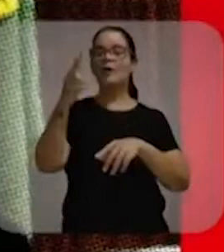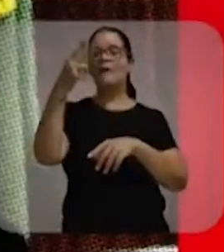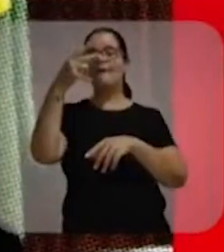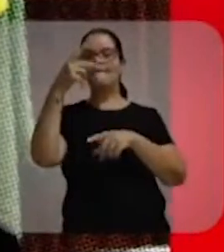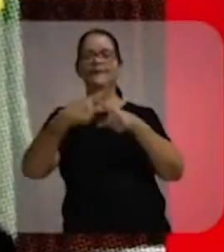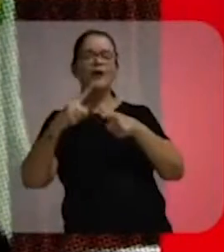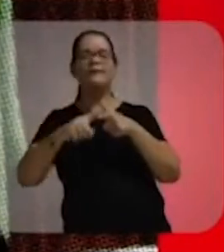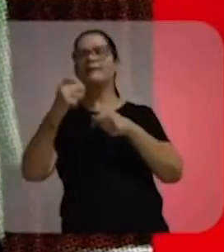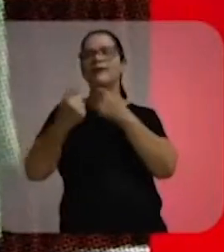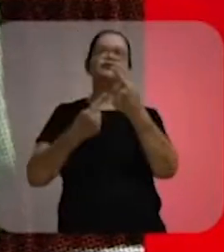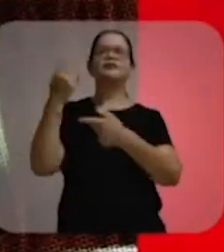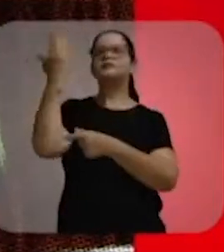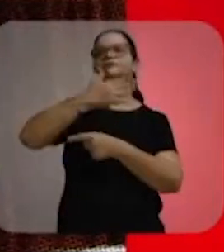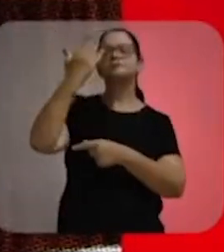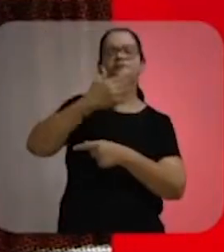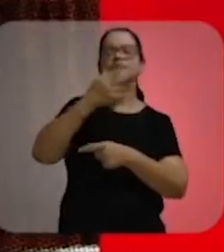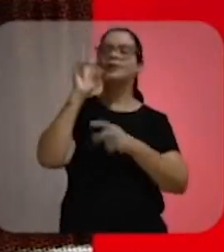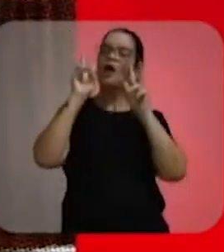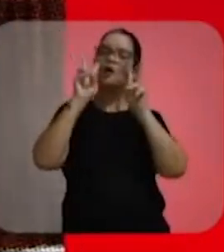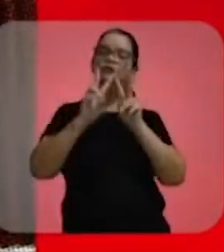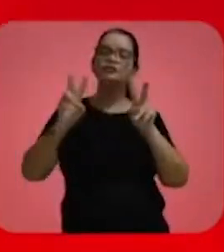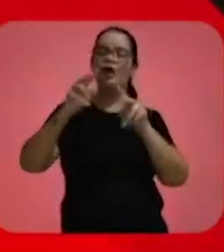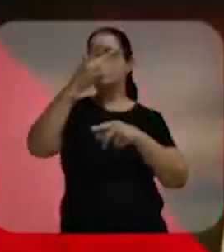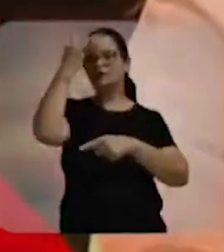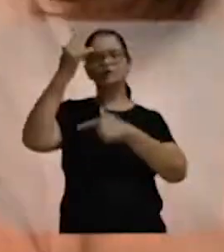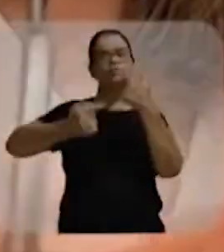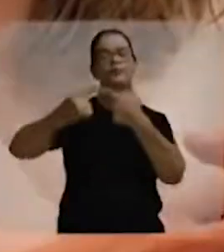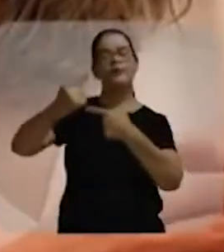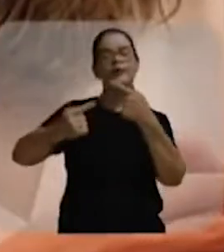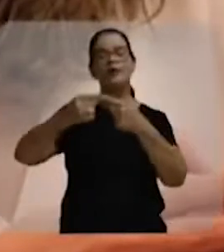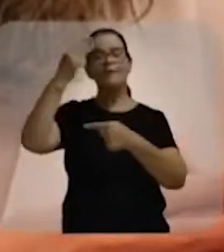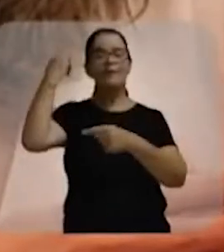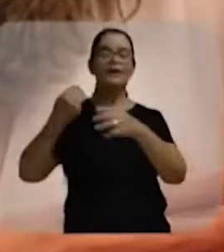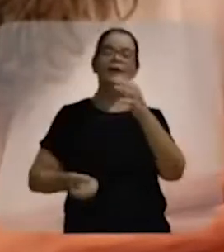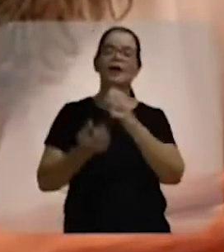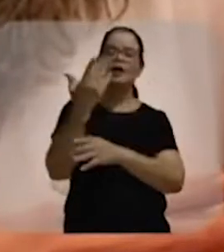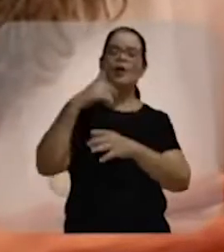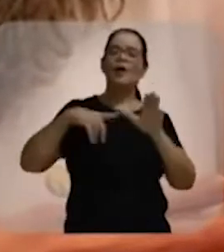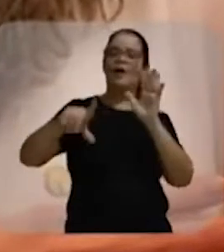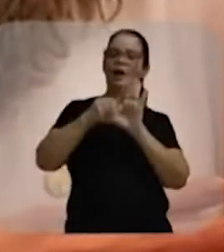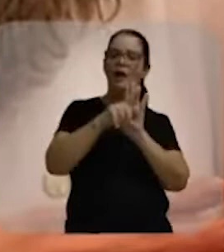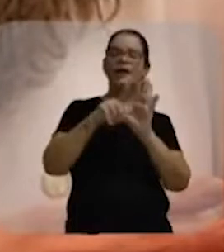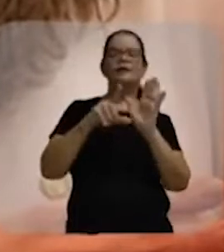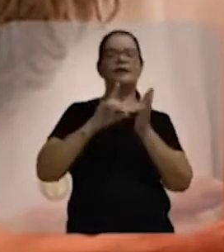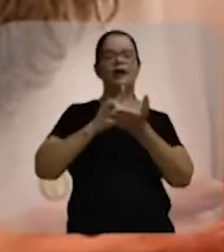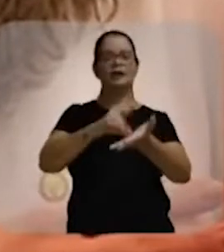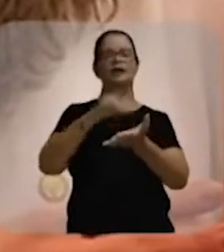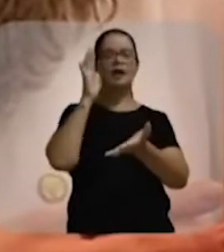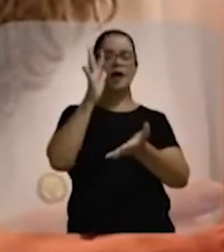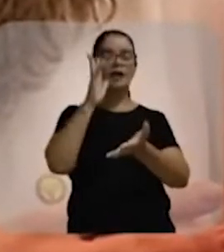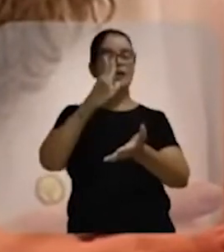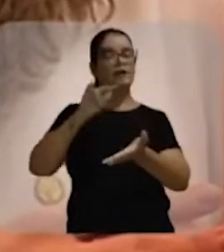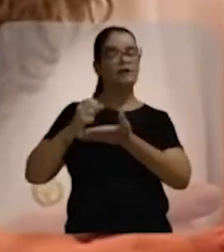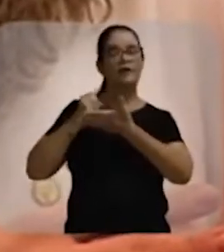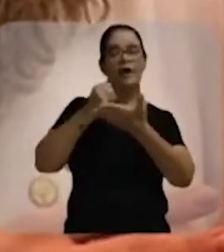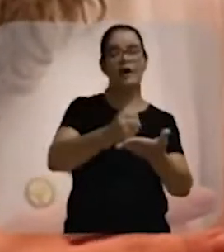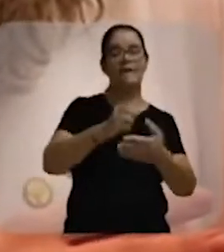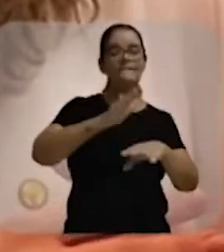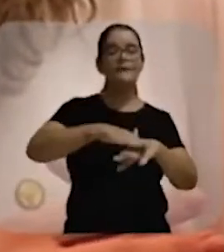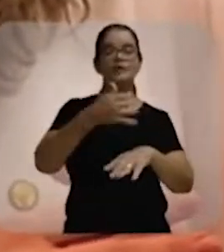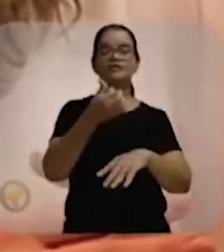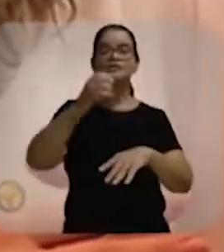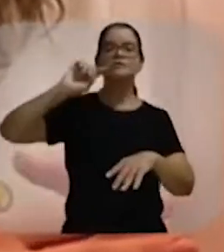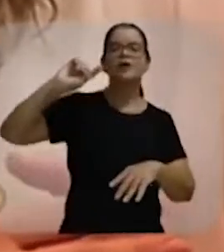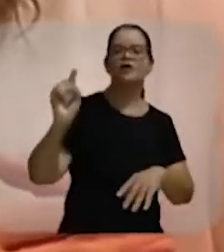vezes invisíveis aos olhos dos políticos, Marília criou a Lei da Dignidade Menstrual, que vai beneficiar mais